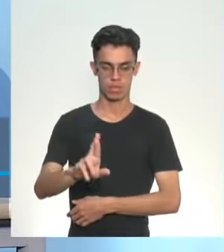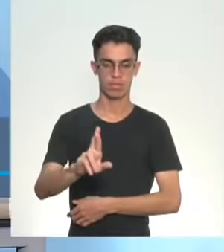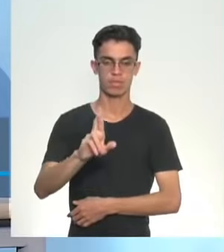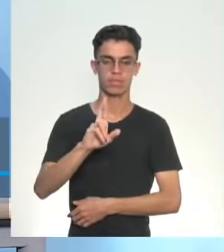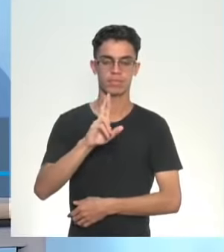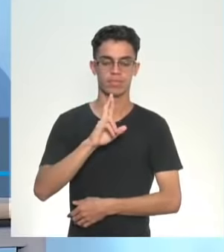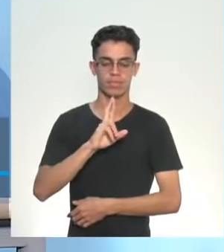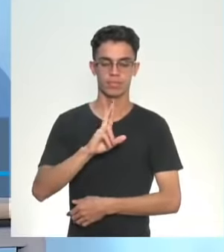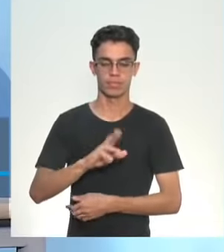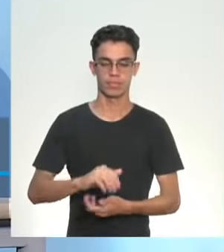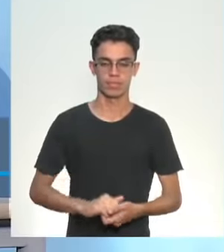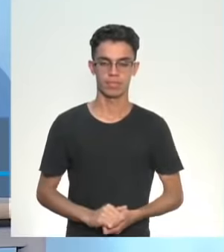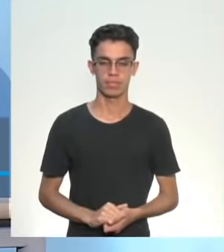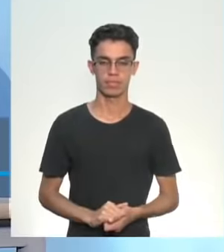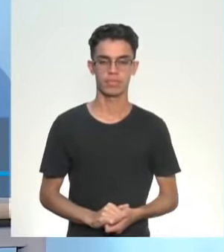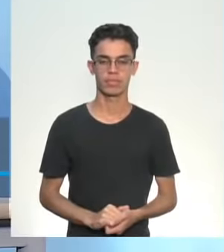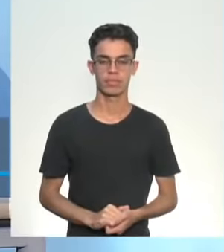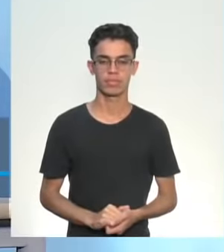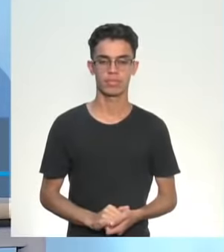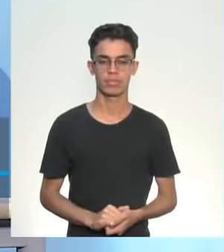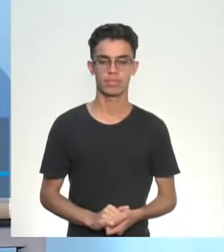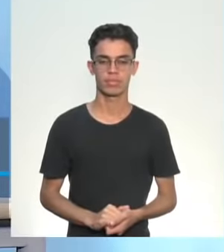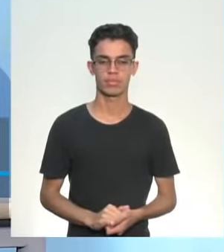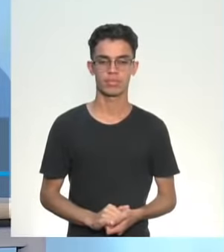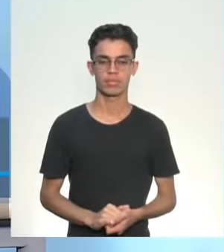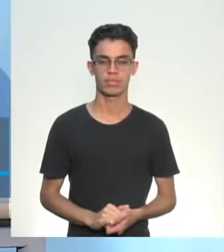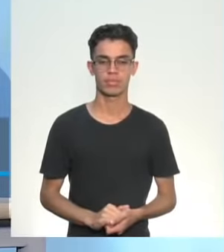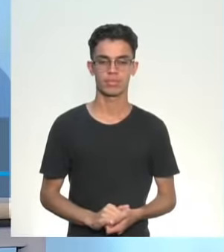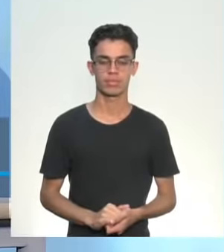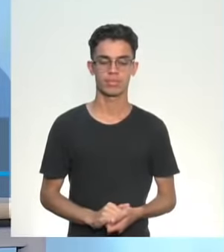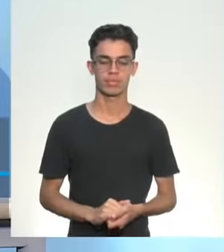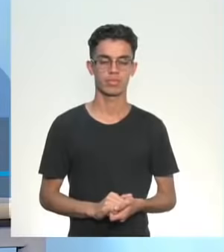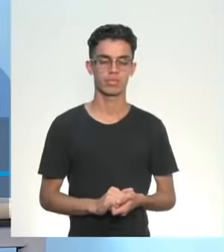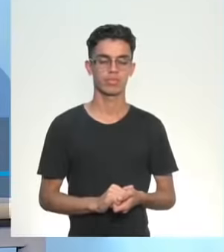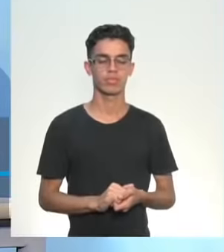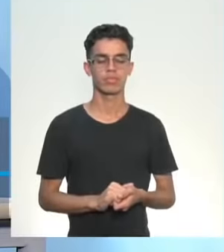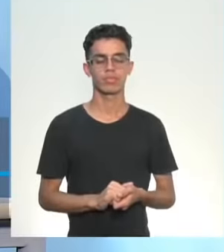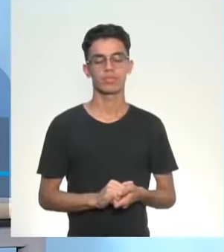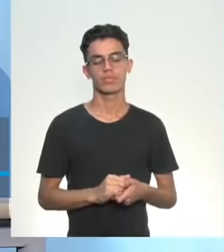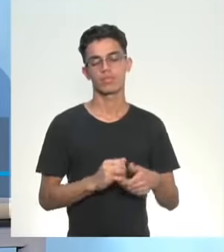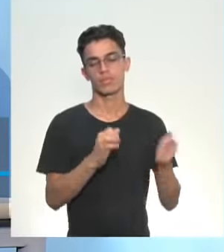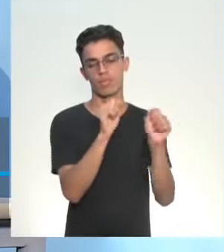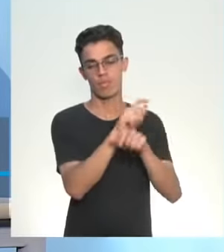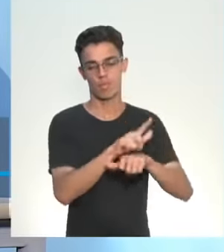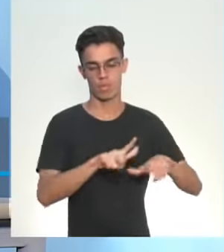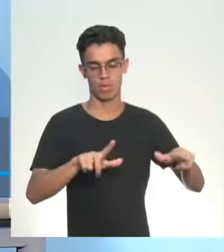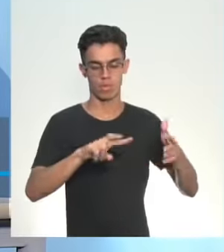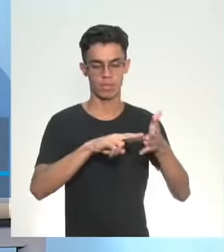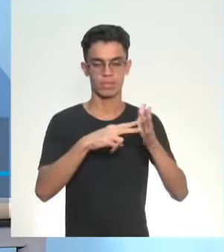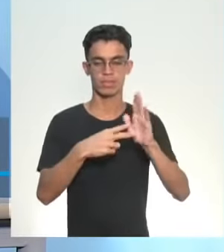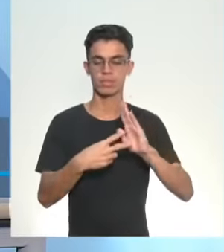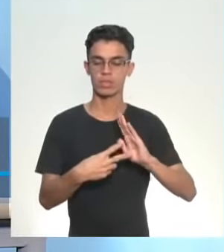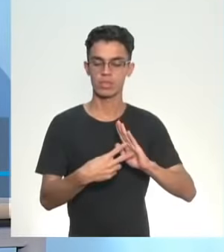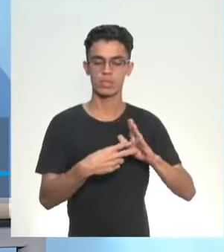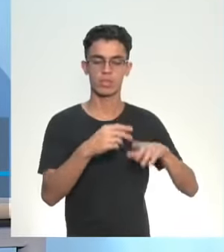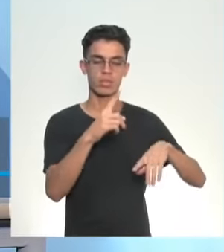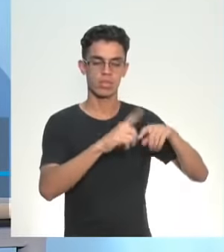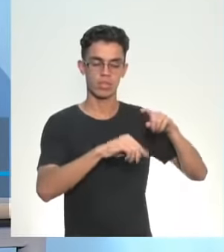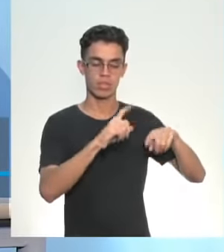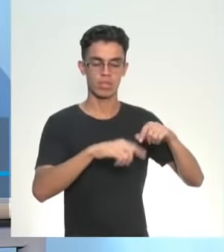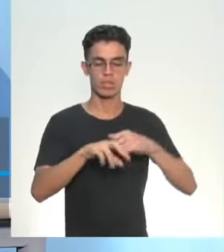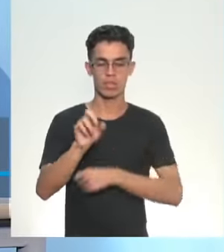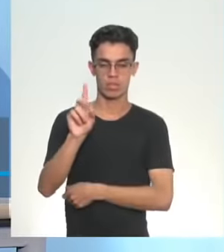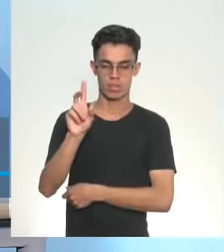is Being sold our Being sold out of Independence que tons prateleiras vazias podem ser aquele os produtos foram vendidos